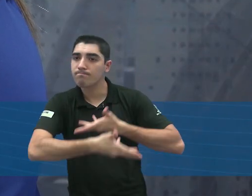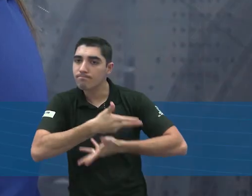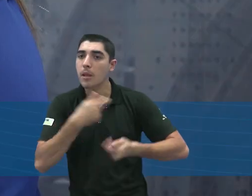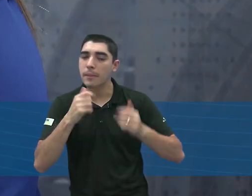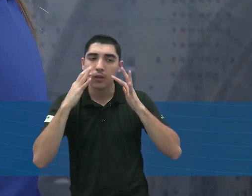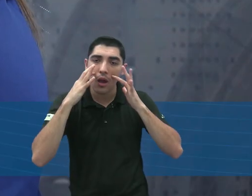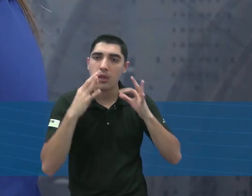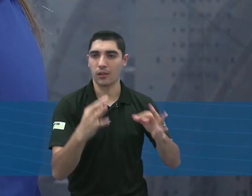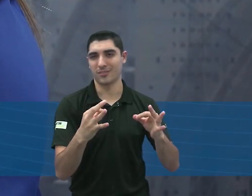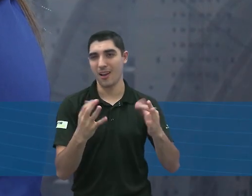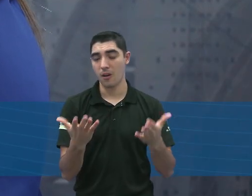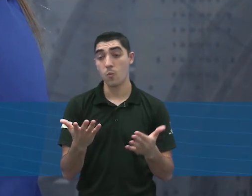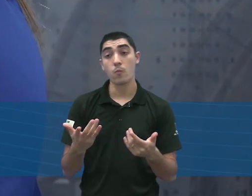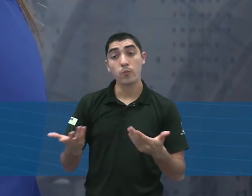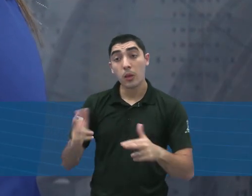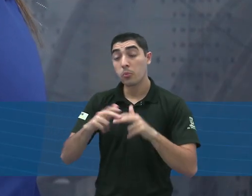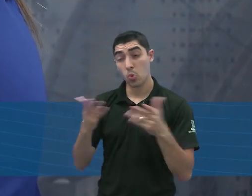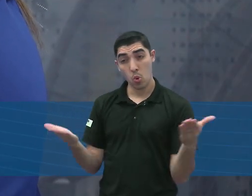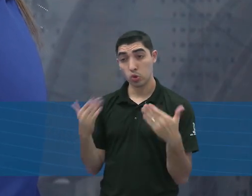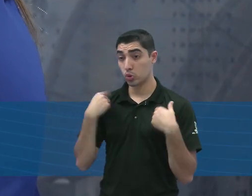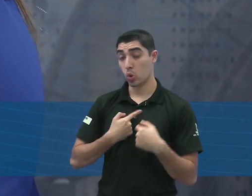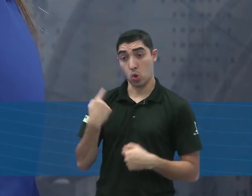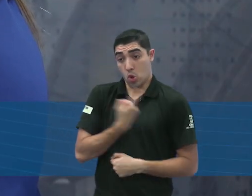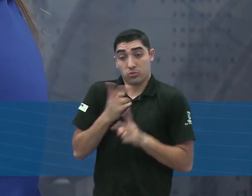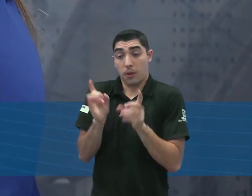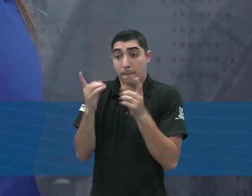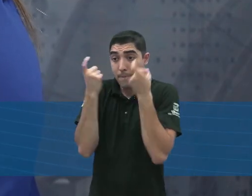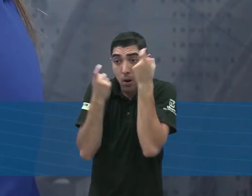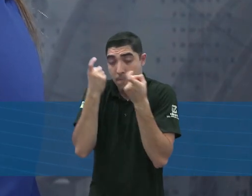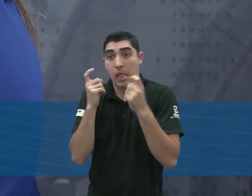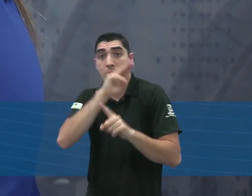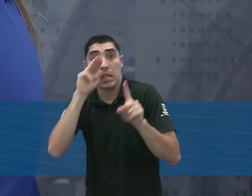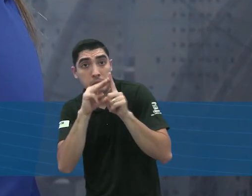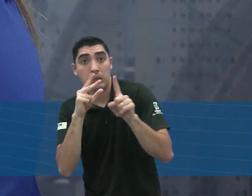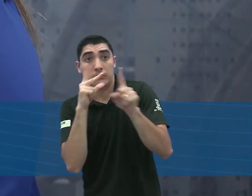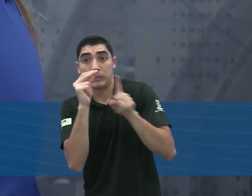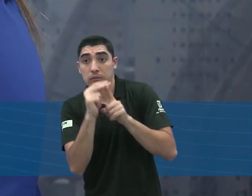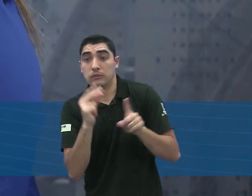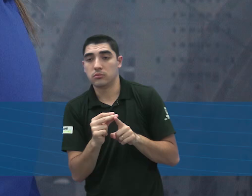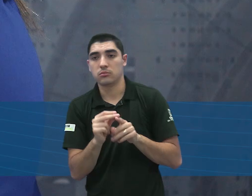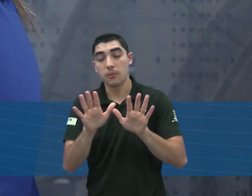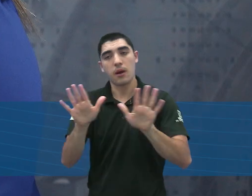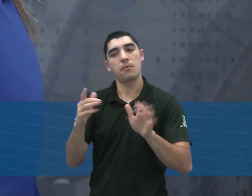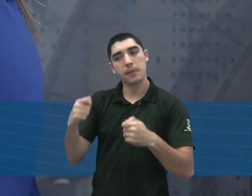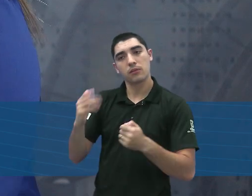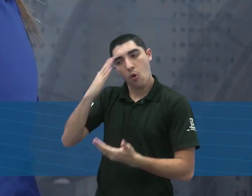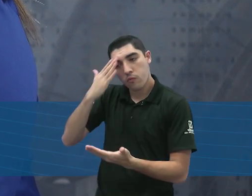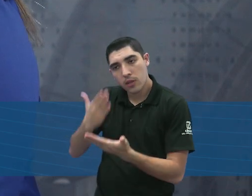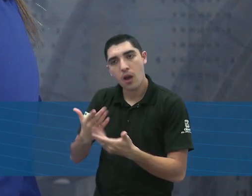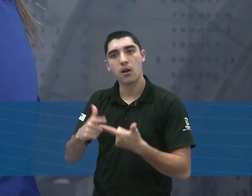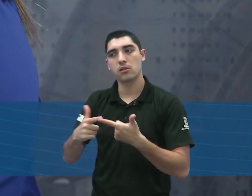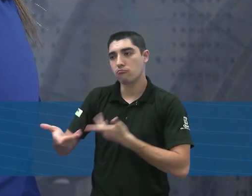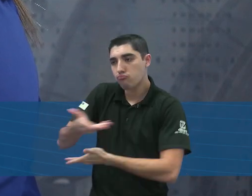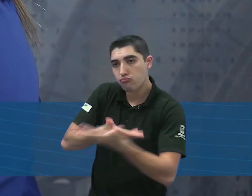gente vive no dia a dia, né? Entregas por resultados e metas, é nessa base que a gente se sustenta, de confiança colaborativa, mas de uma